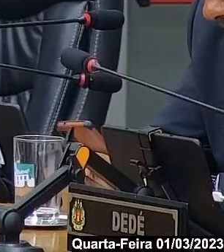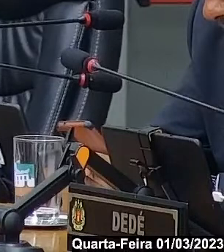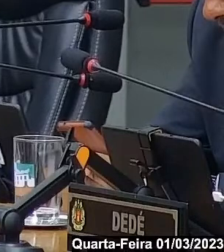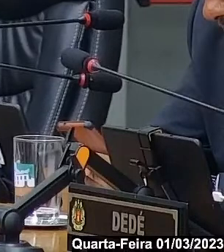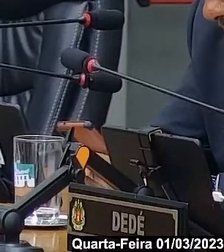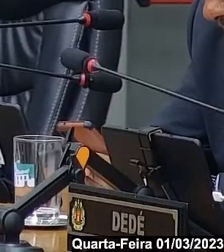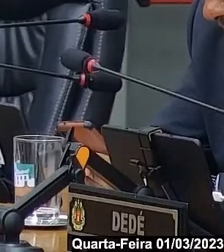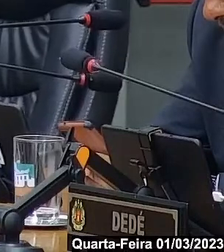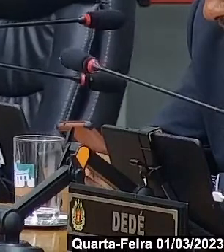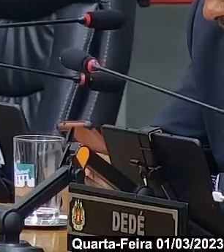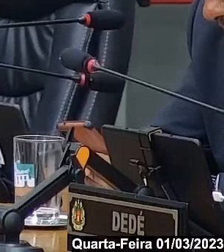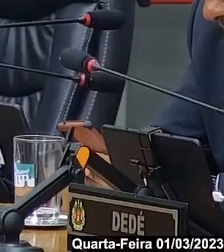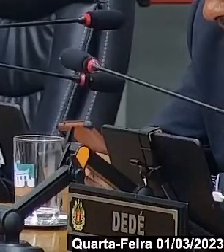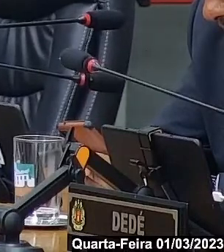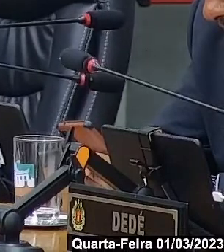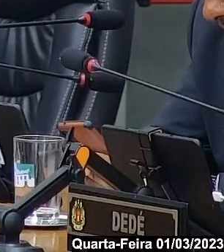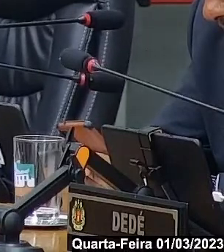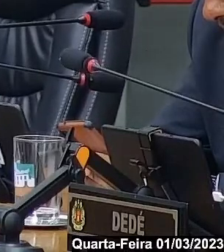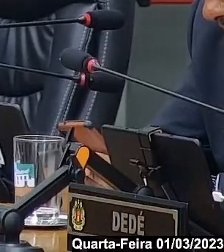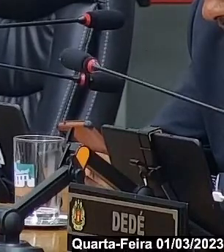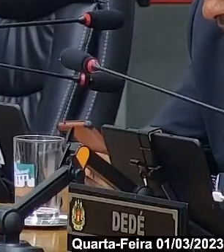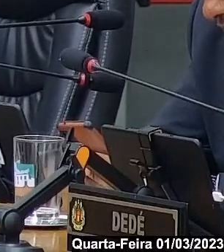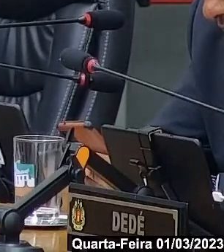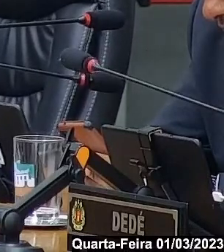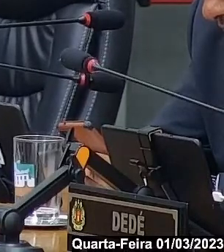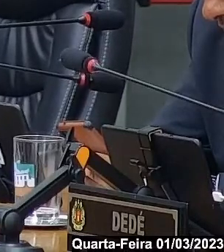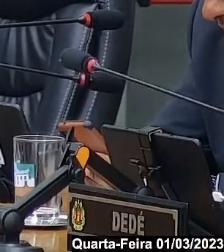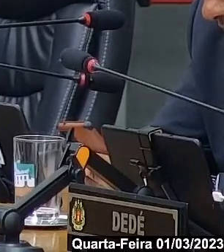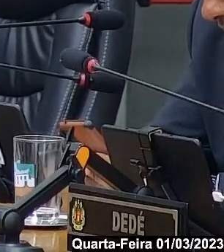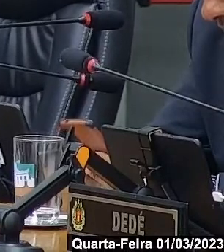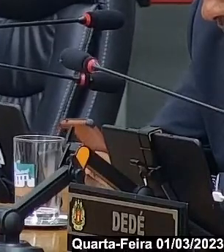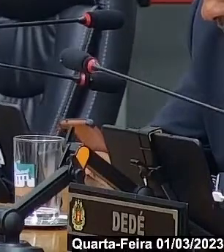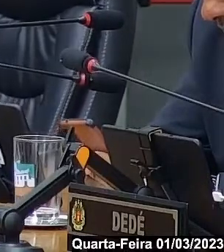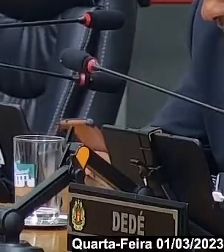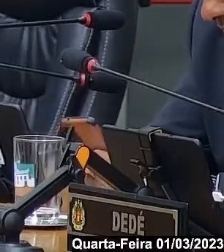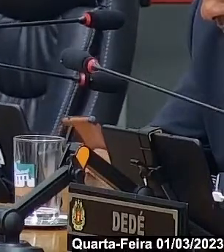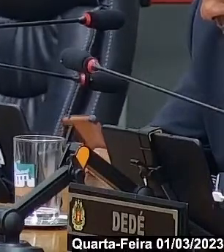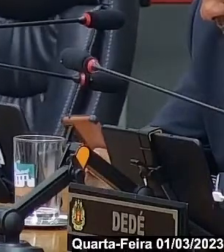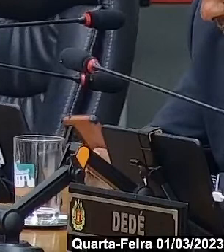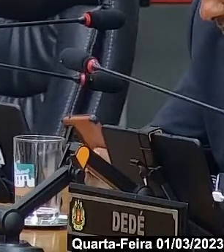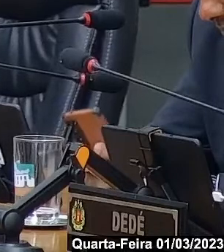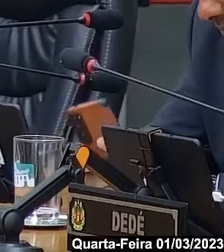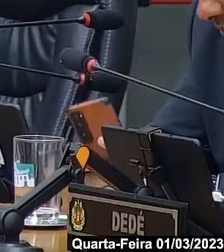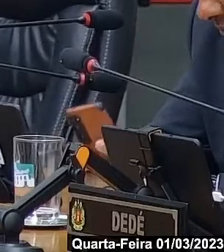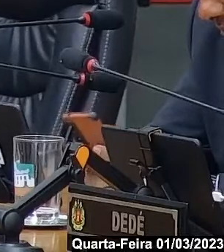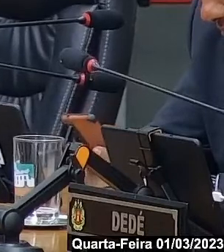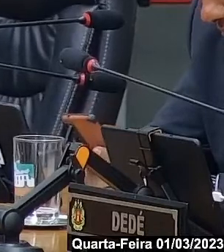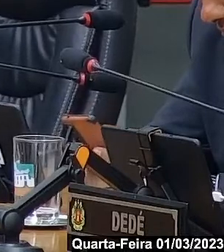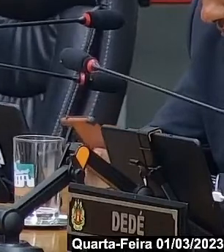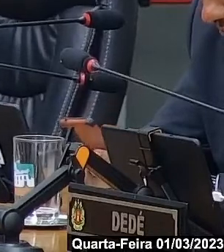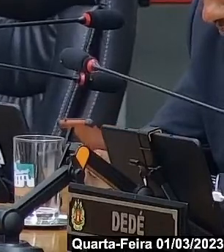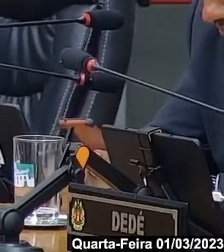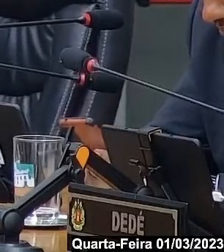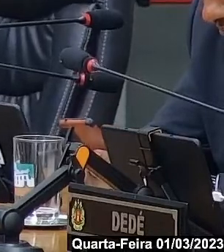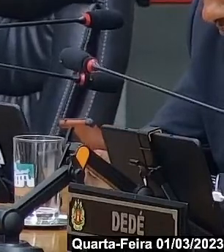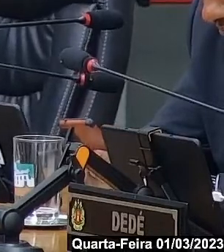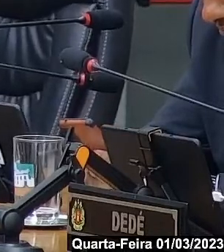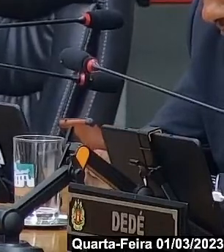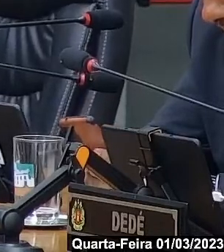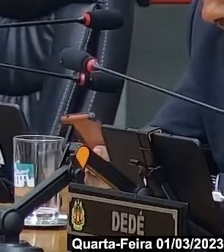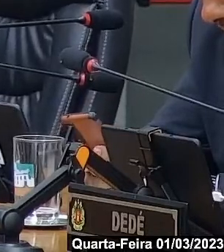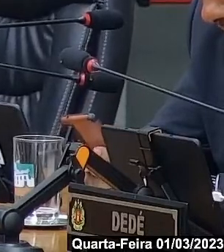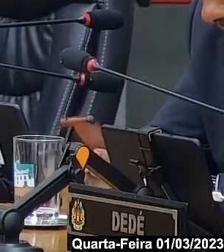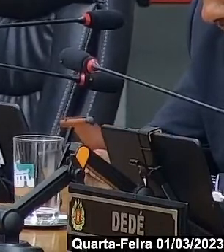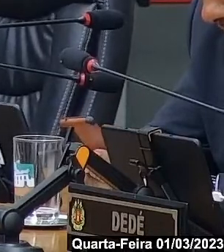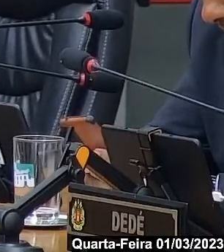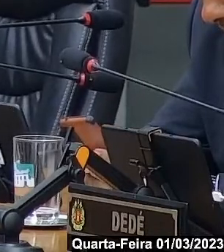meu nobre vereador Betinho acabou de falar aqui, que nem começou, né, Betinho, essa guerra política,